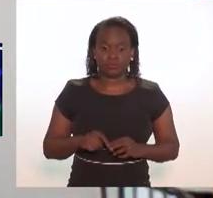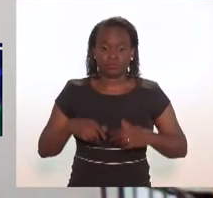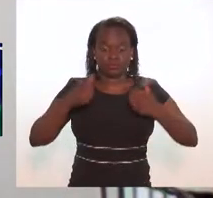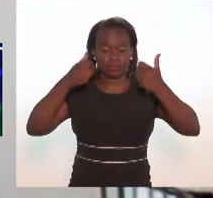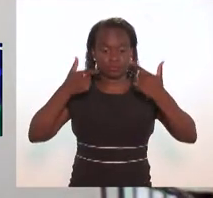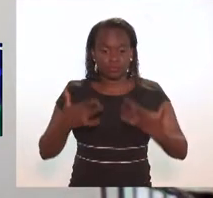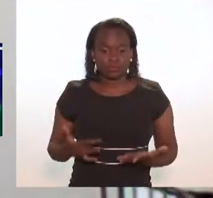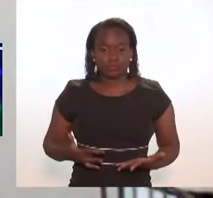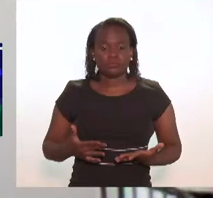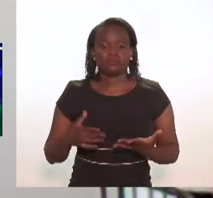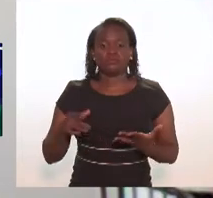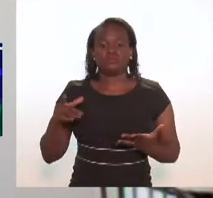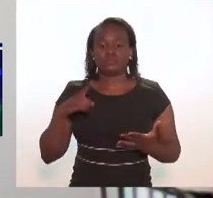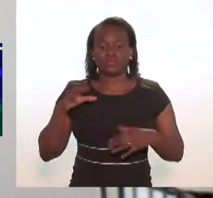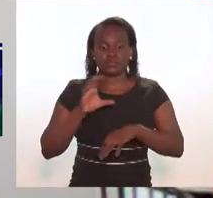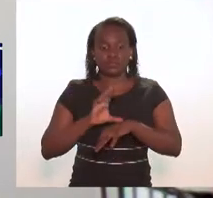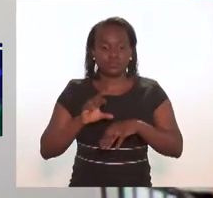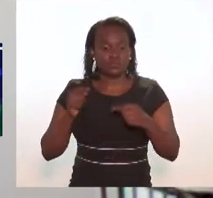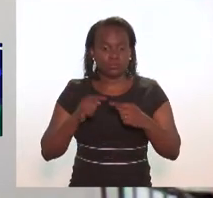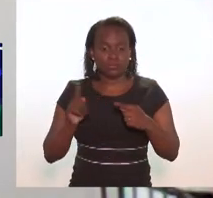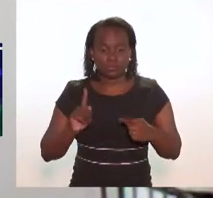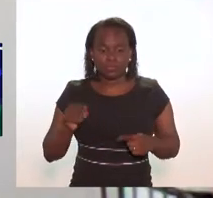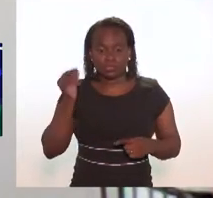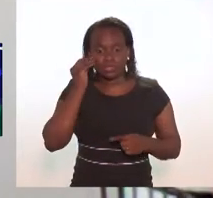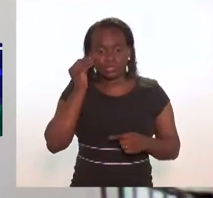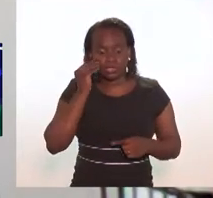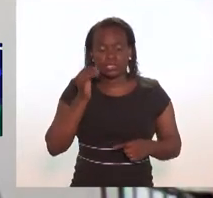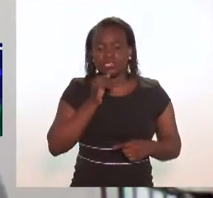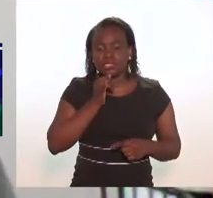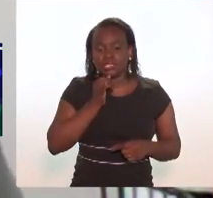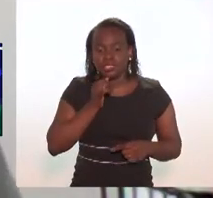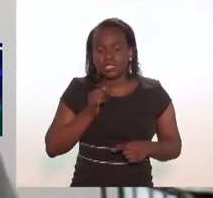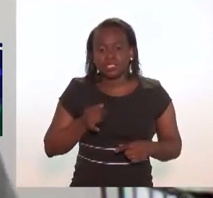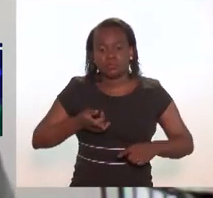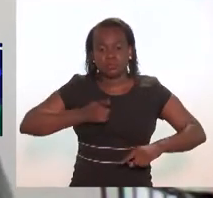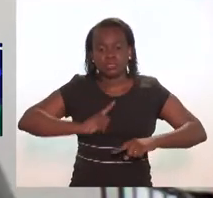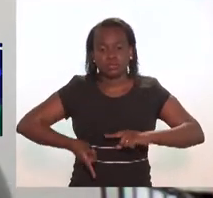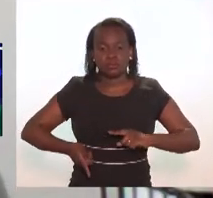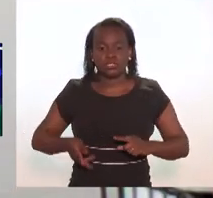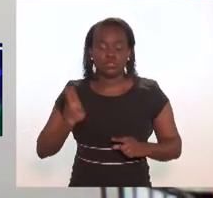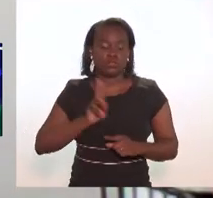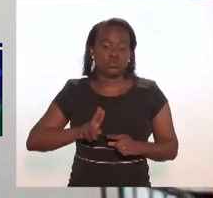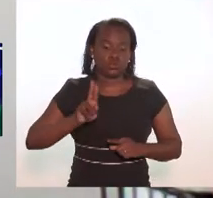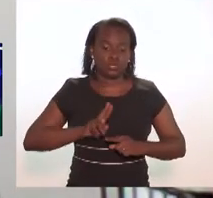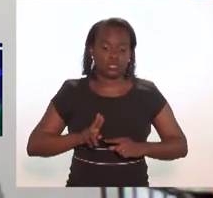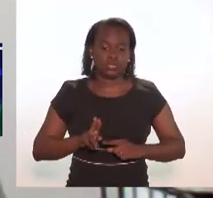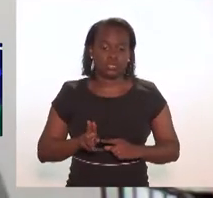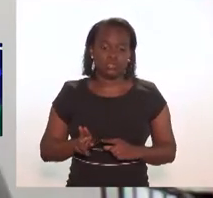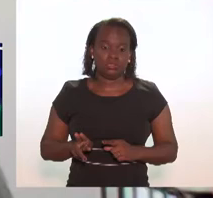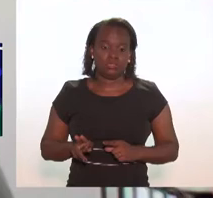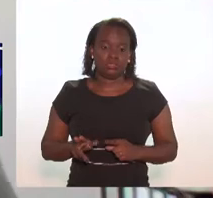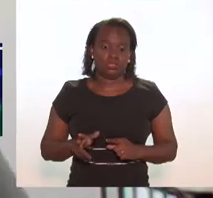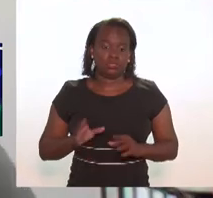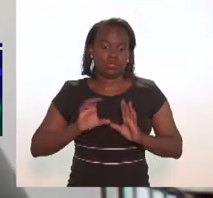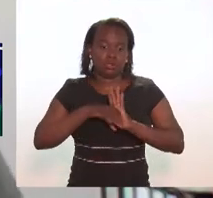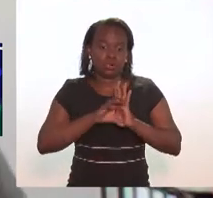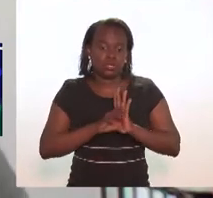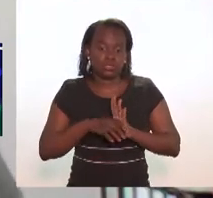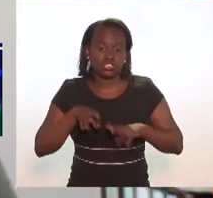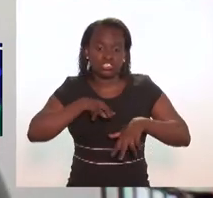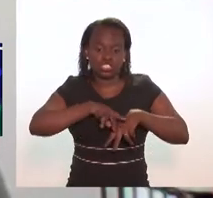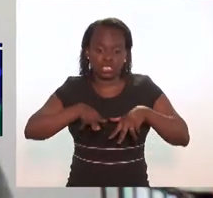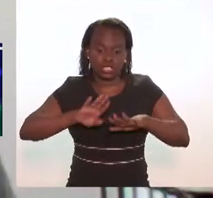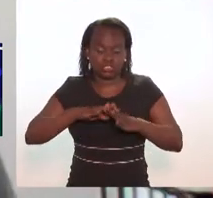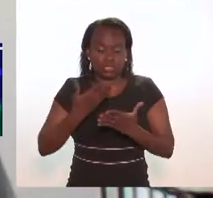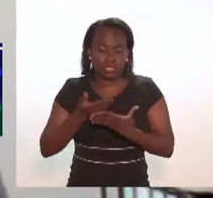definiu que era inconstitucional tentar, por exemplo, se proibir o uso do conceito de gênero